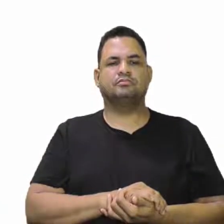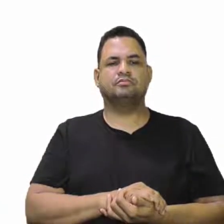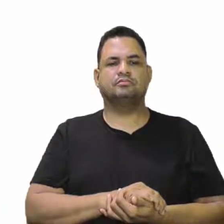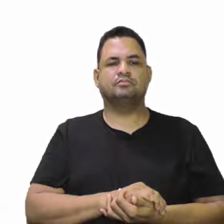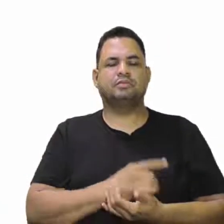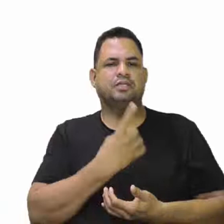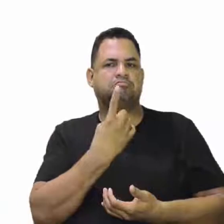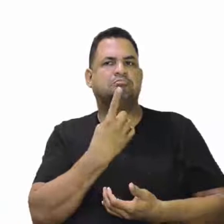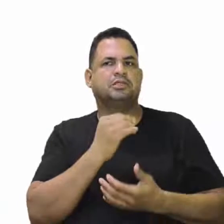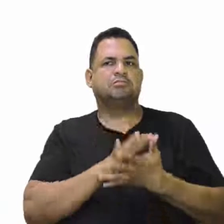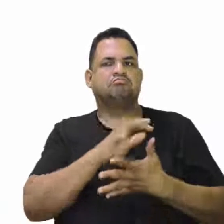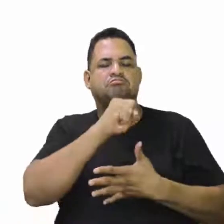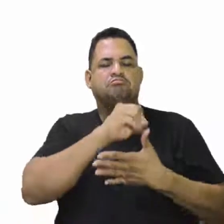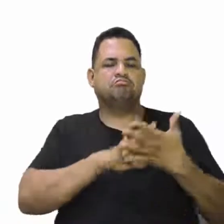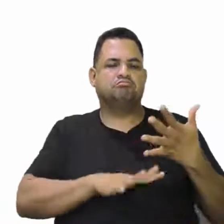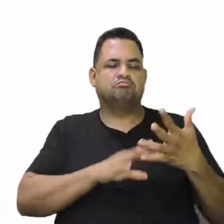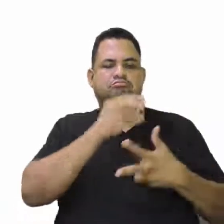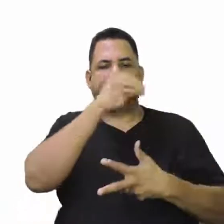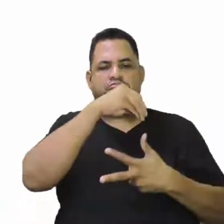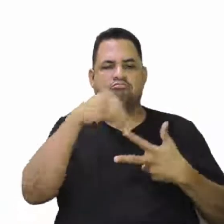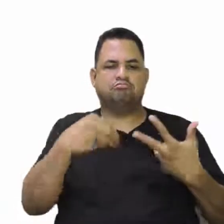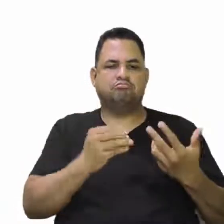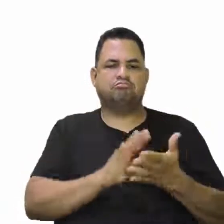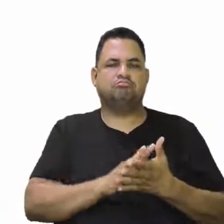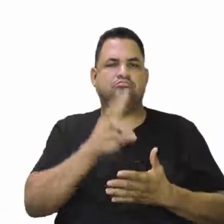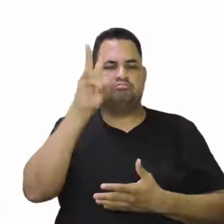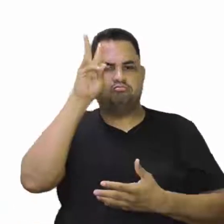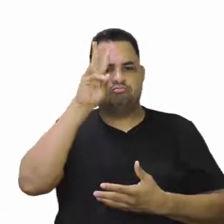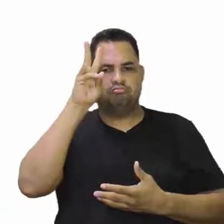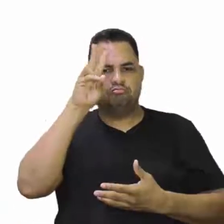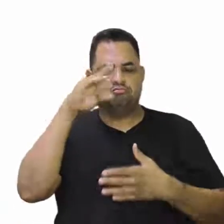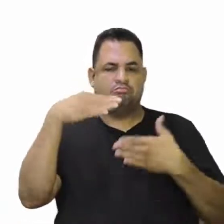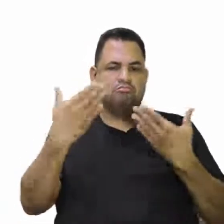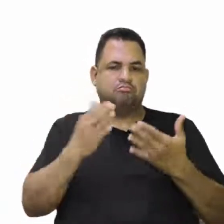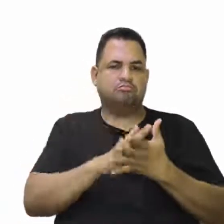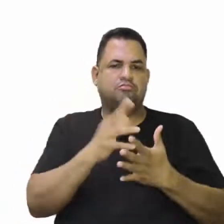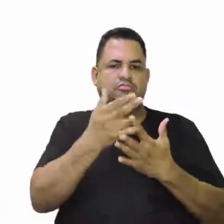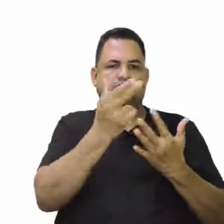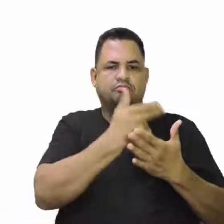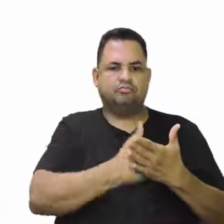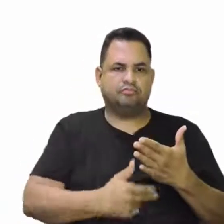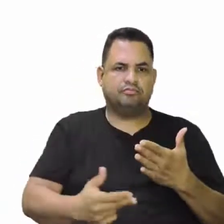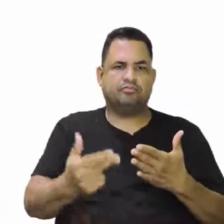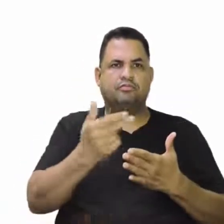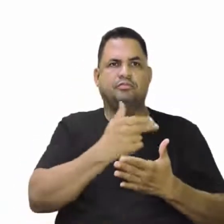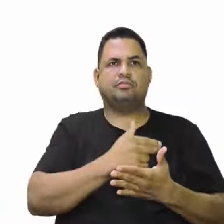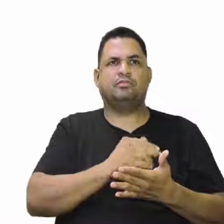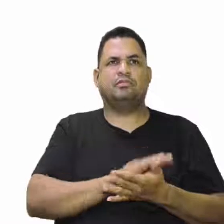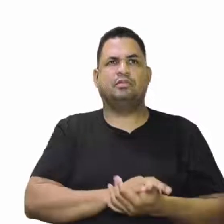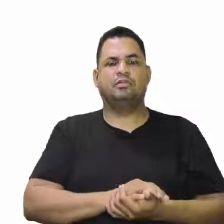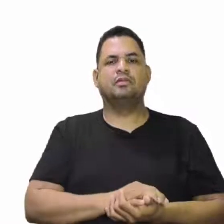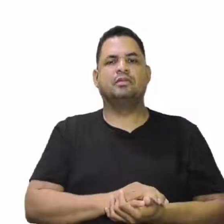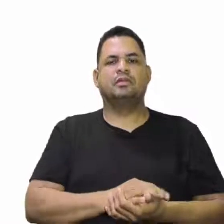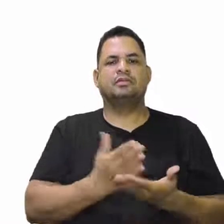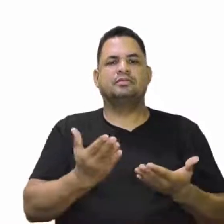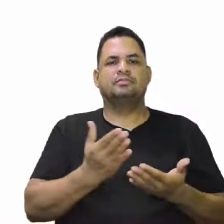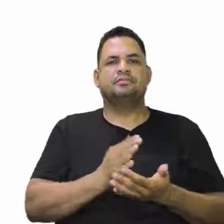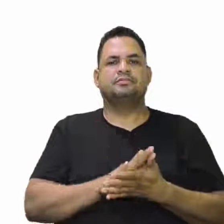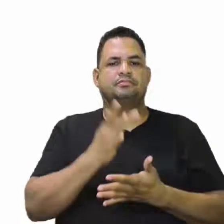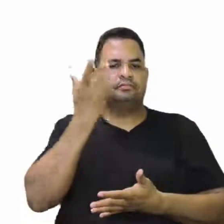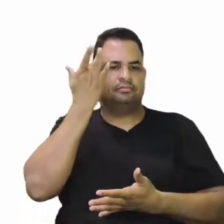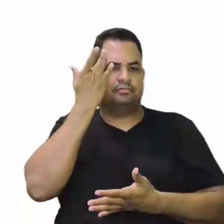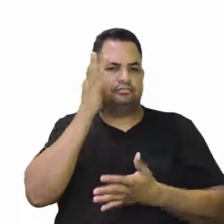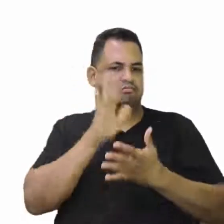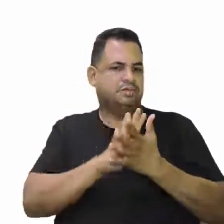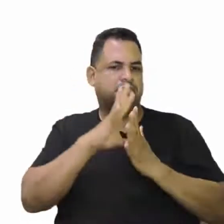uma questão que envolve uma história, uma charge, uma historieta. Virar. A gente não sabe o